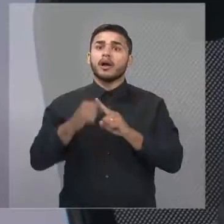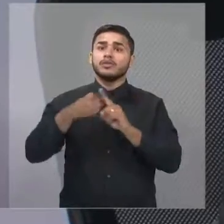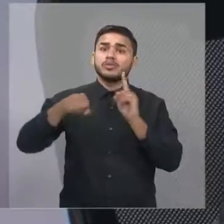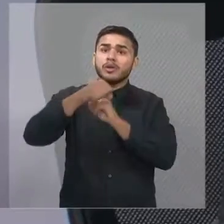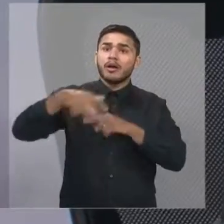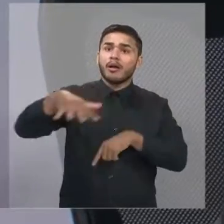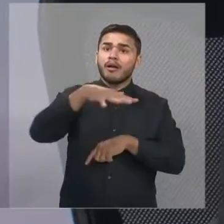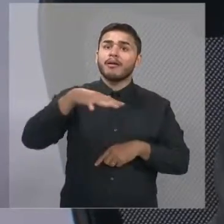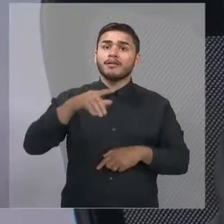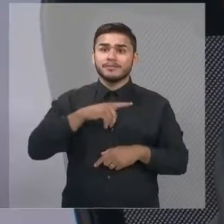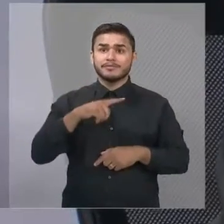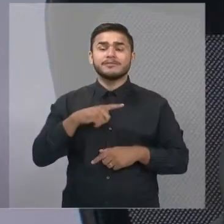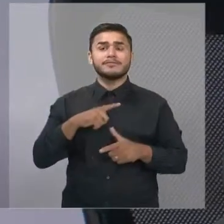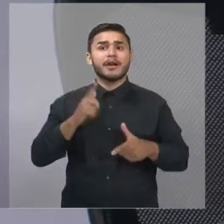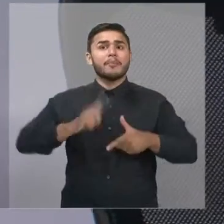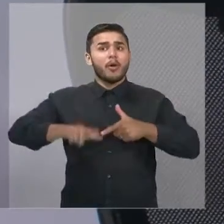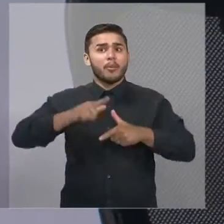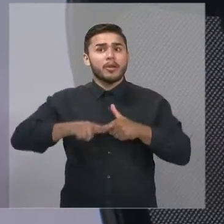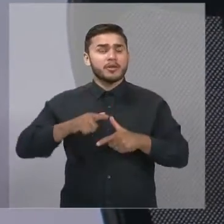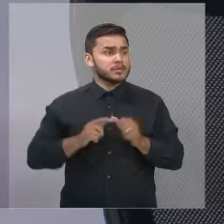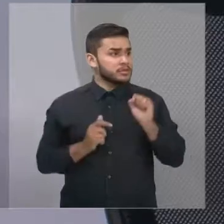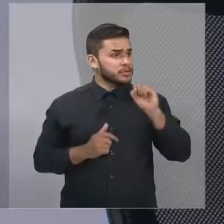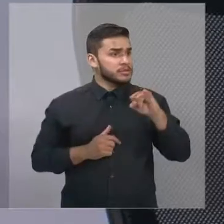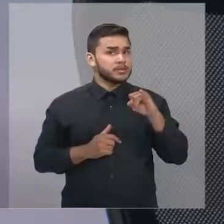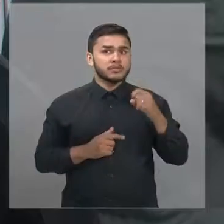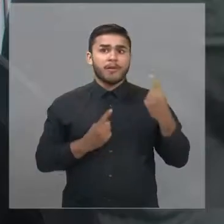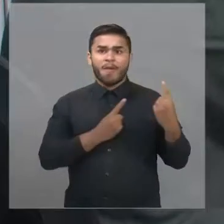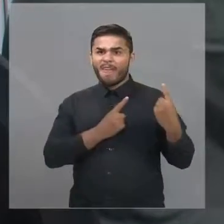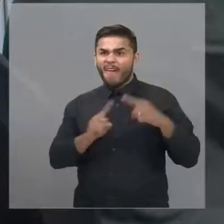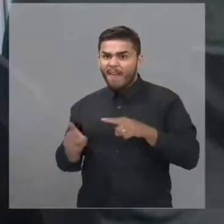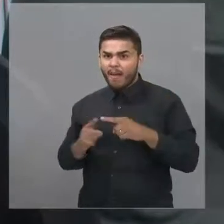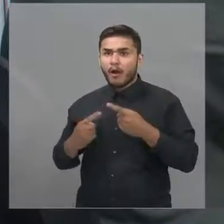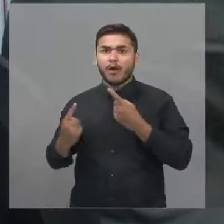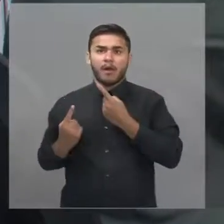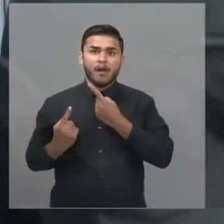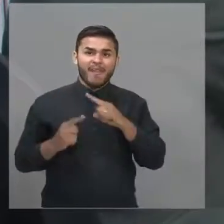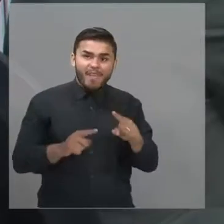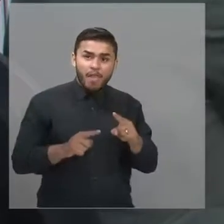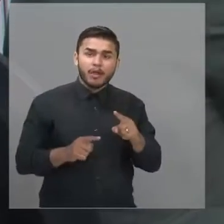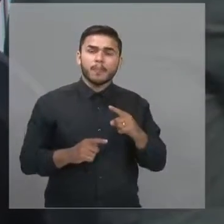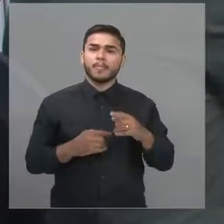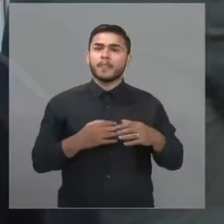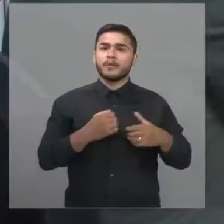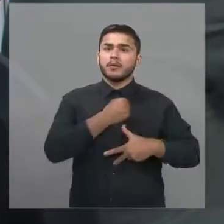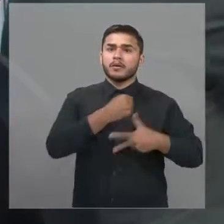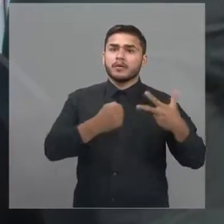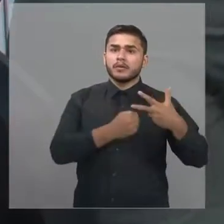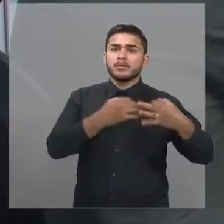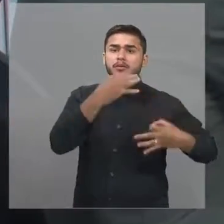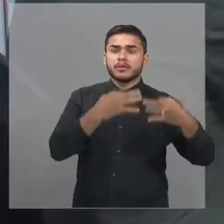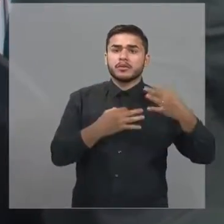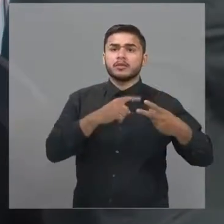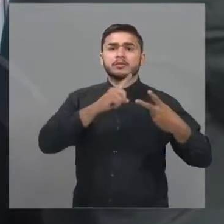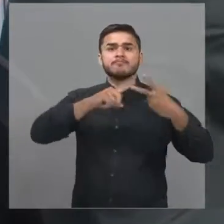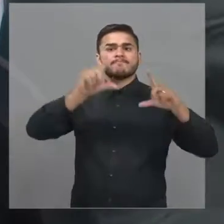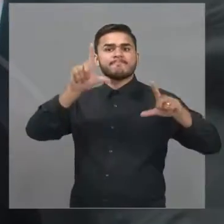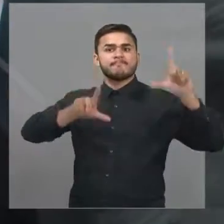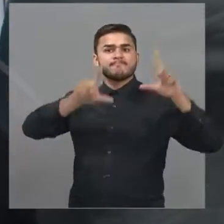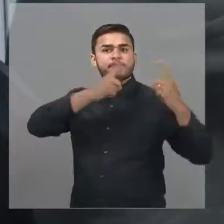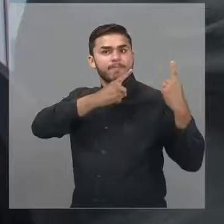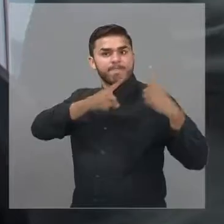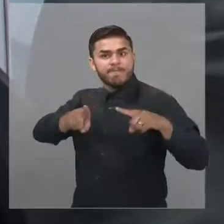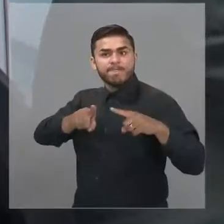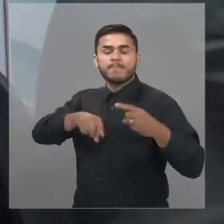estão contribuindo para essa educação moral? Correto. Porque se não há uma reação forte das outras instâncias, e aí não é só a mídia, mas é o judiciário, é a